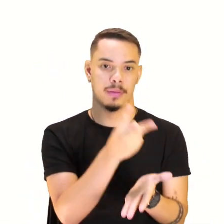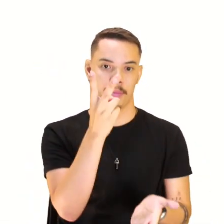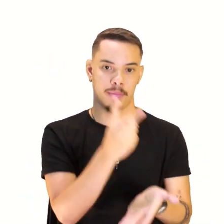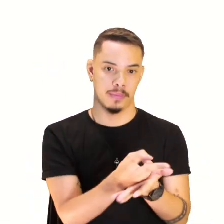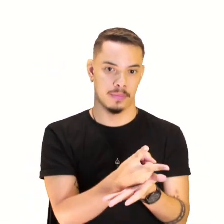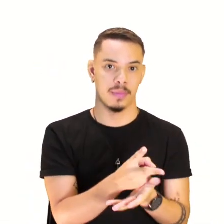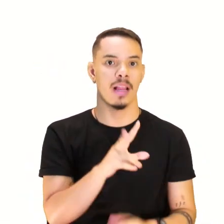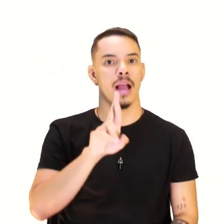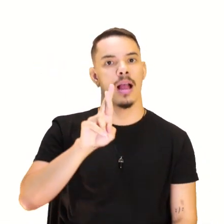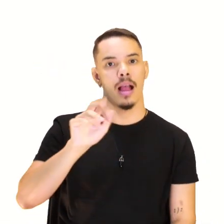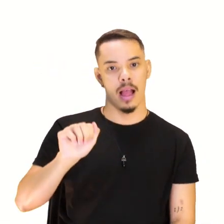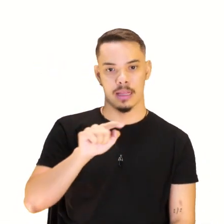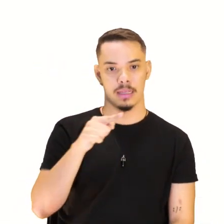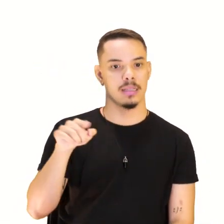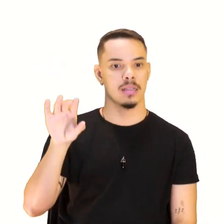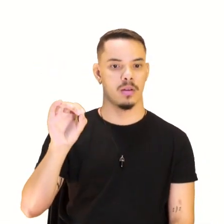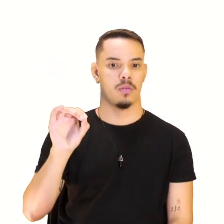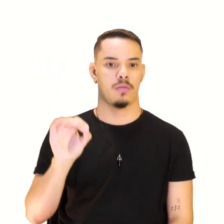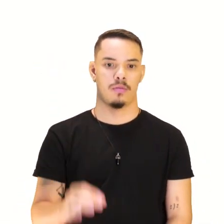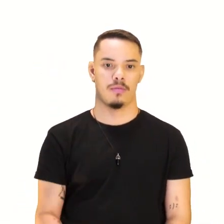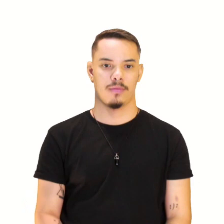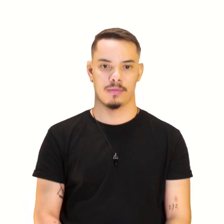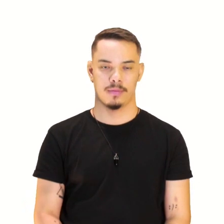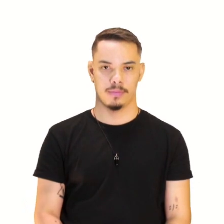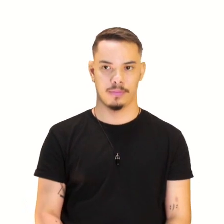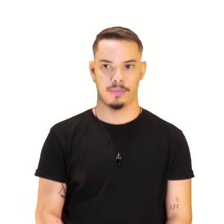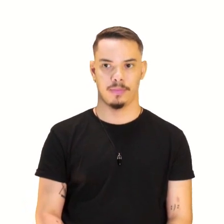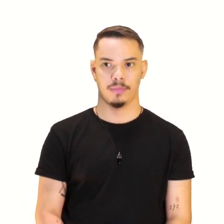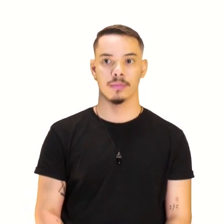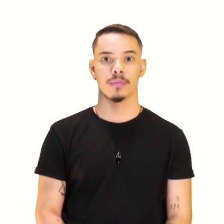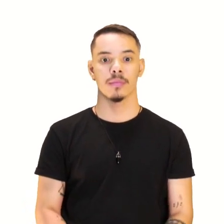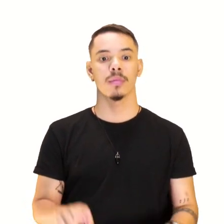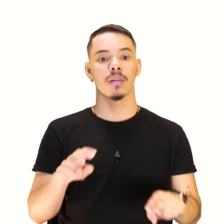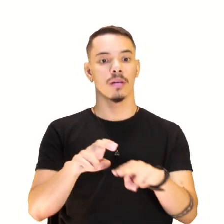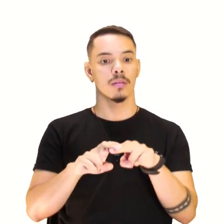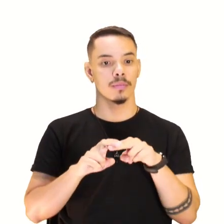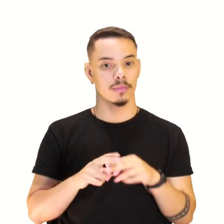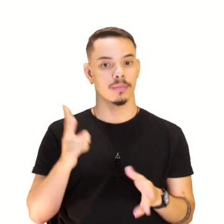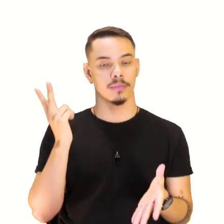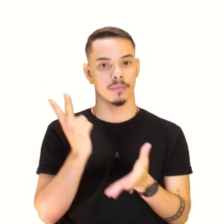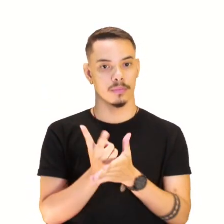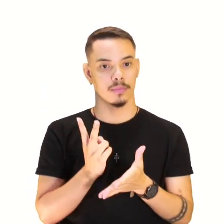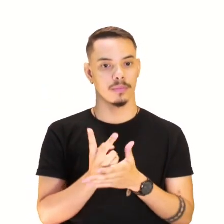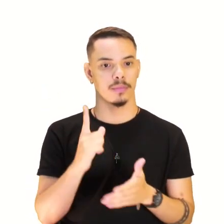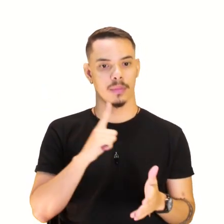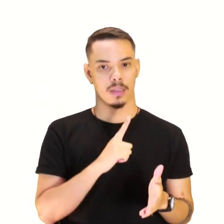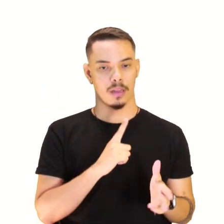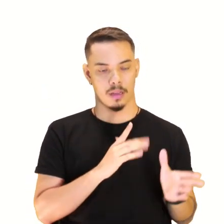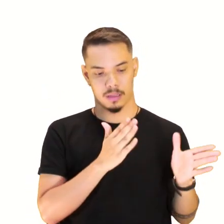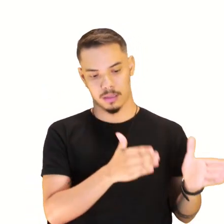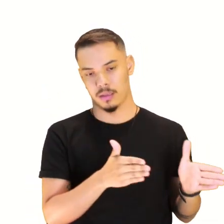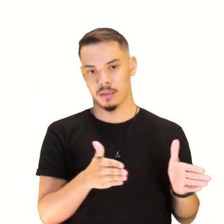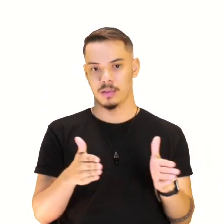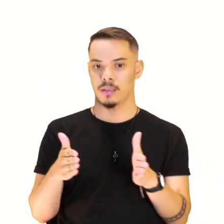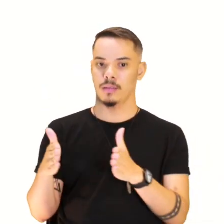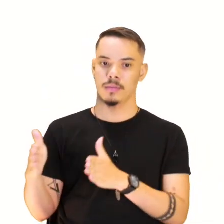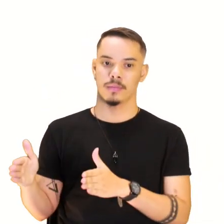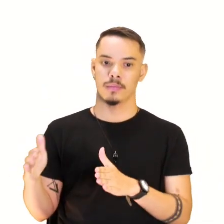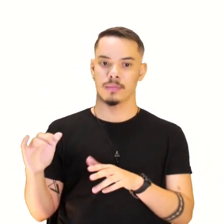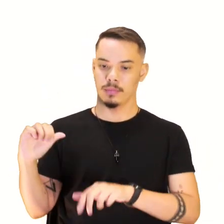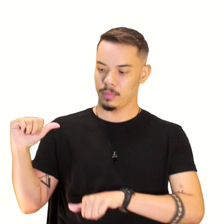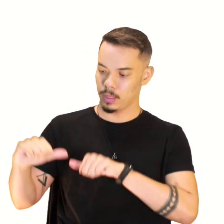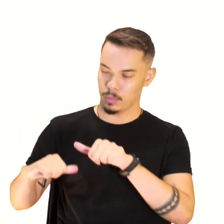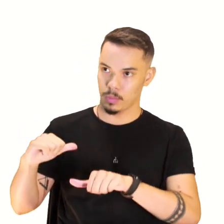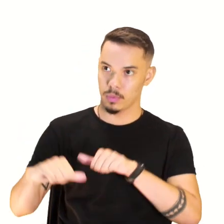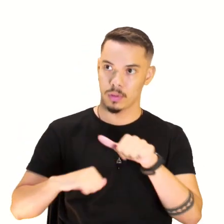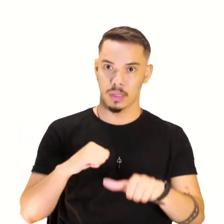é a nossa razão. É a razão, é uma constante. Então pronto, né? Então toda vez que a gente tiver uma sequência que aquela mudança